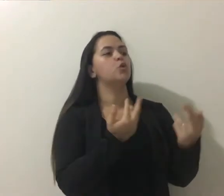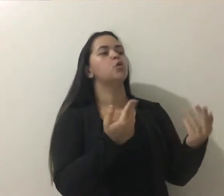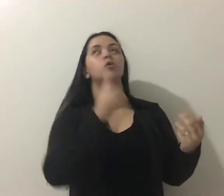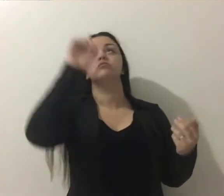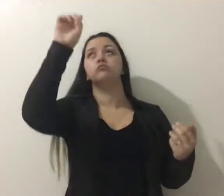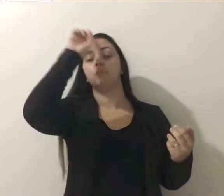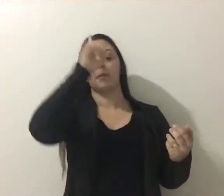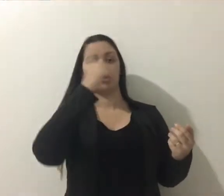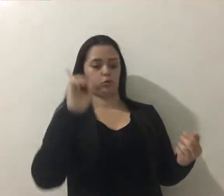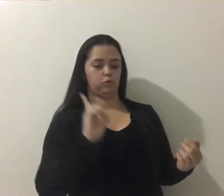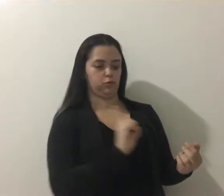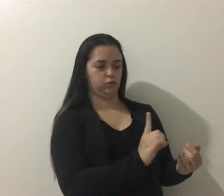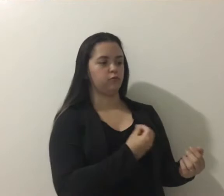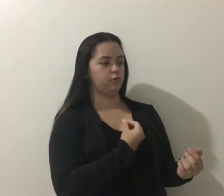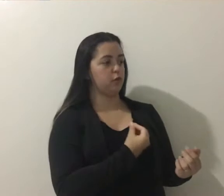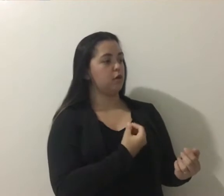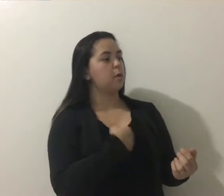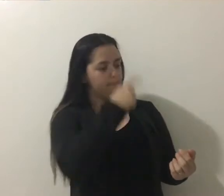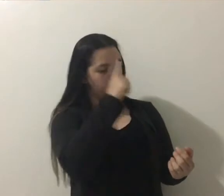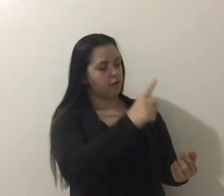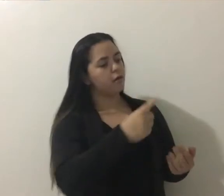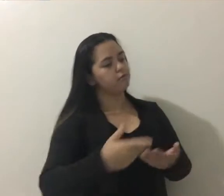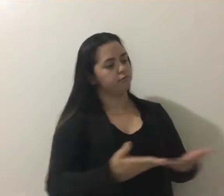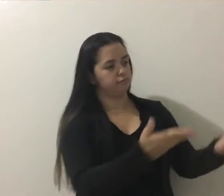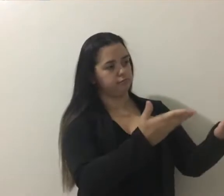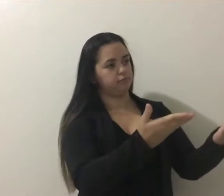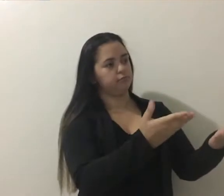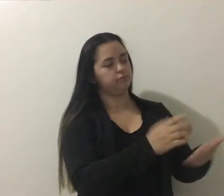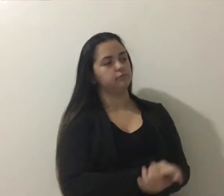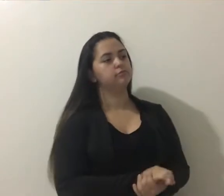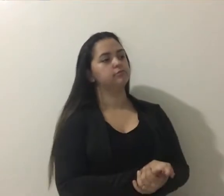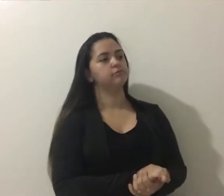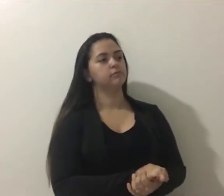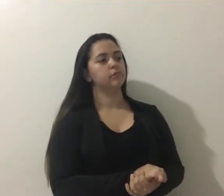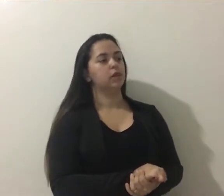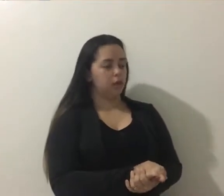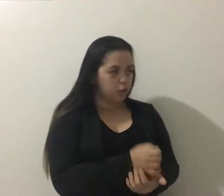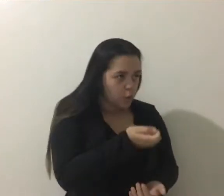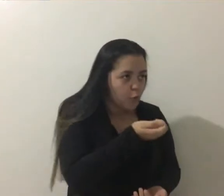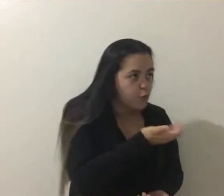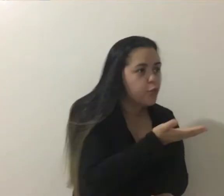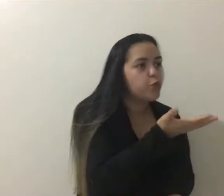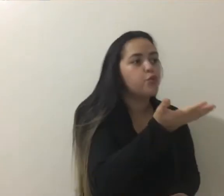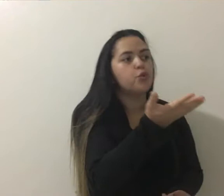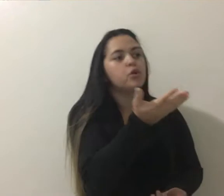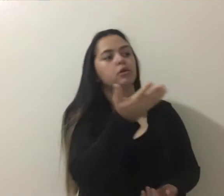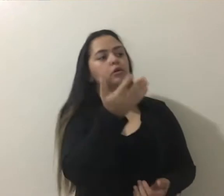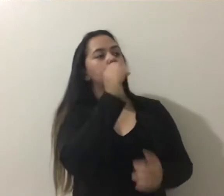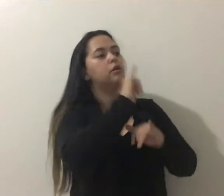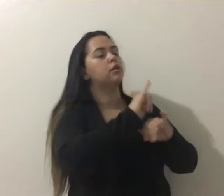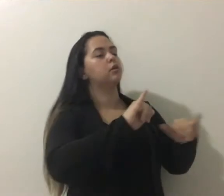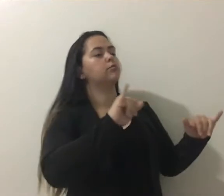enviou, eu também envio vocês. E havendo dito isso, soprou sobre eles e